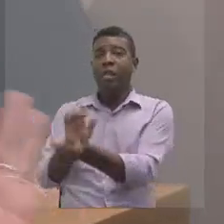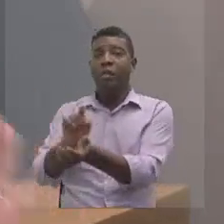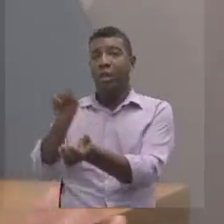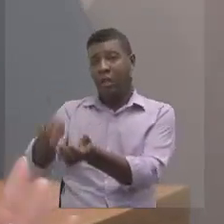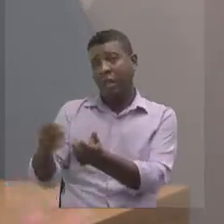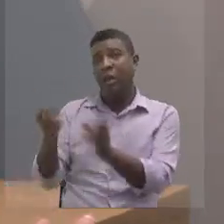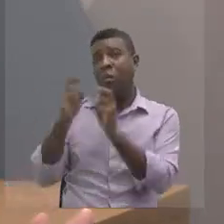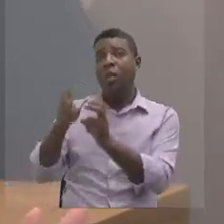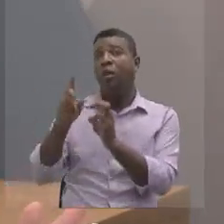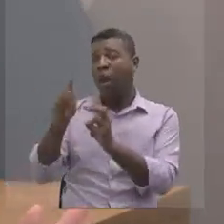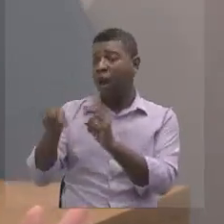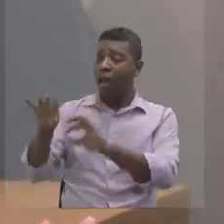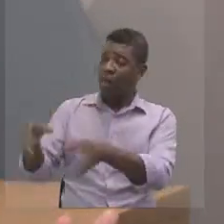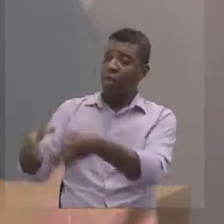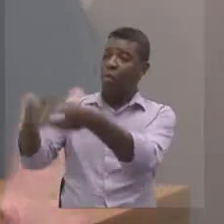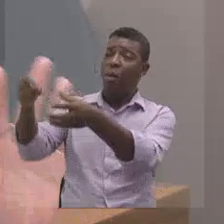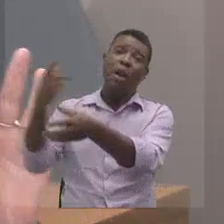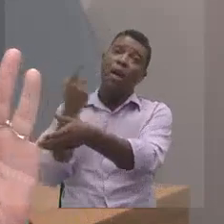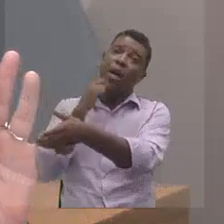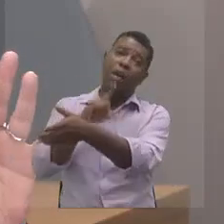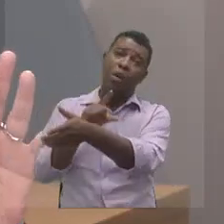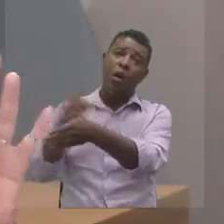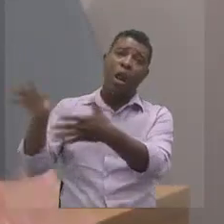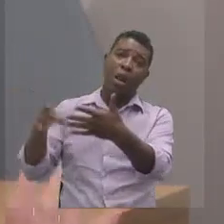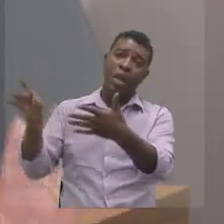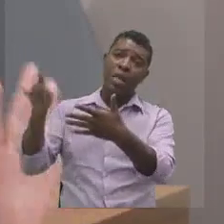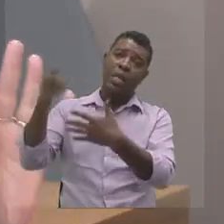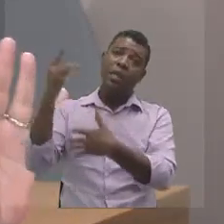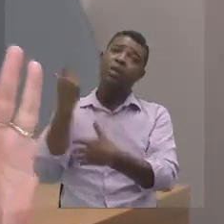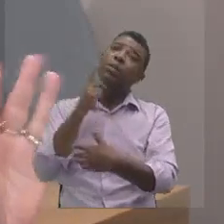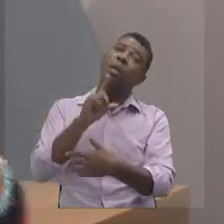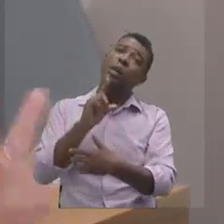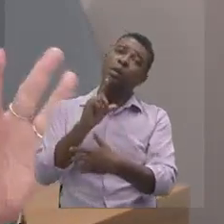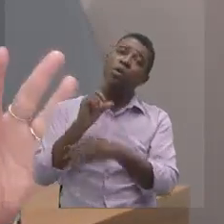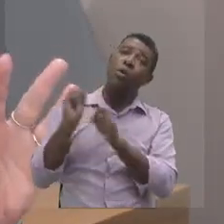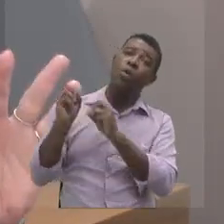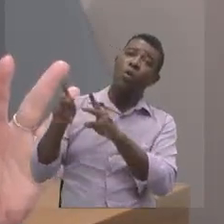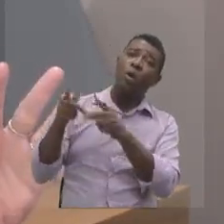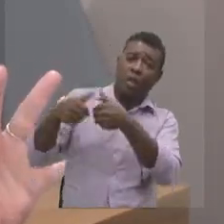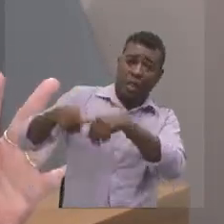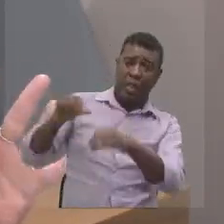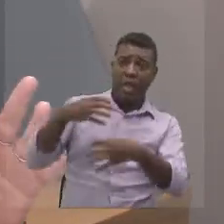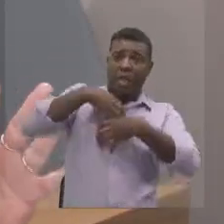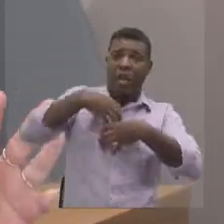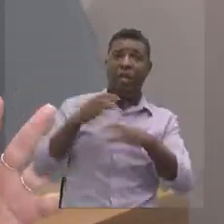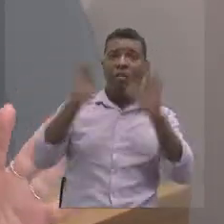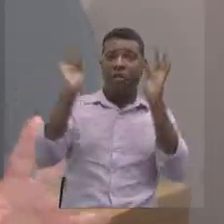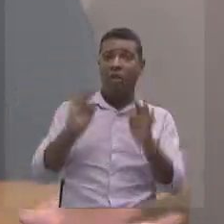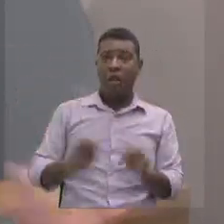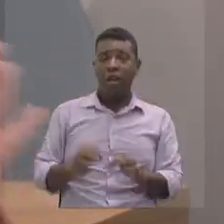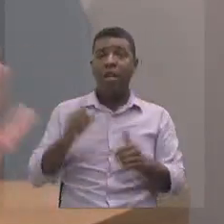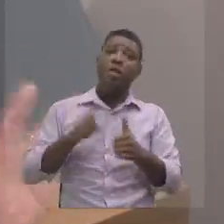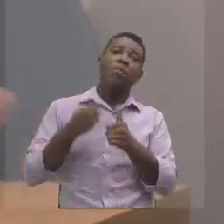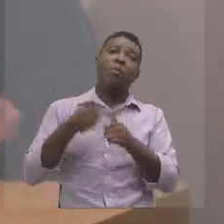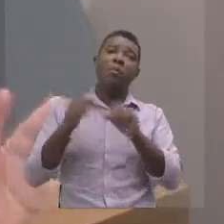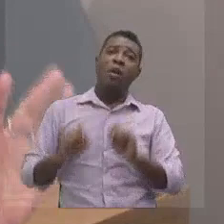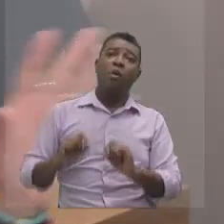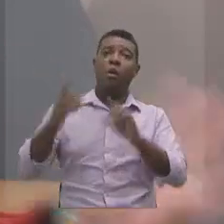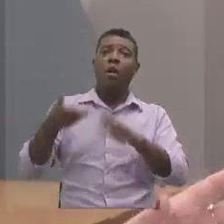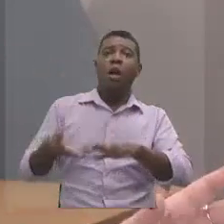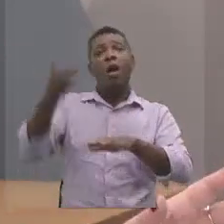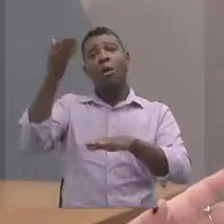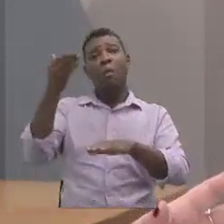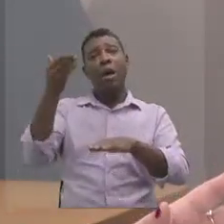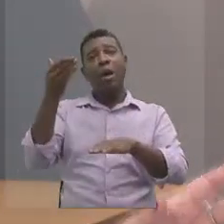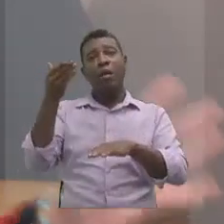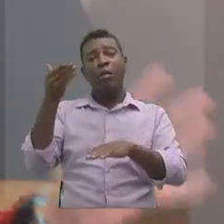a turma ganhou licitação tá feliz com primeira aumento da tarifa foi feito um marketing aí